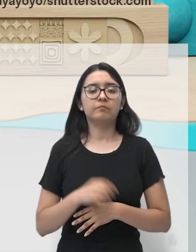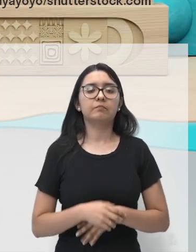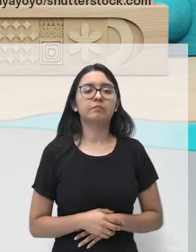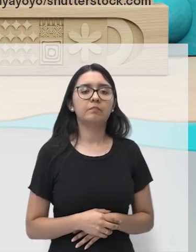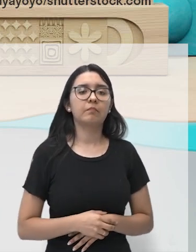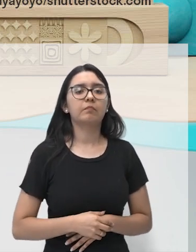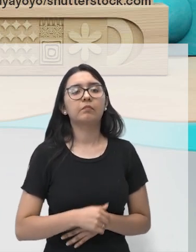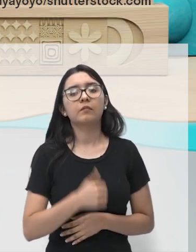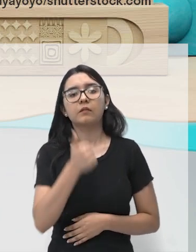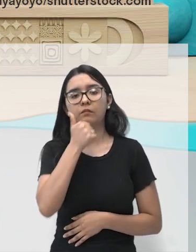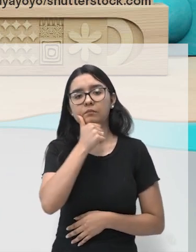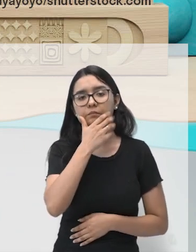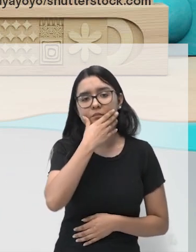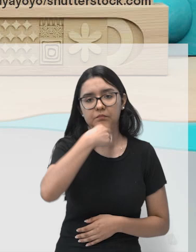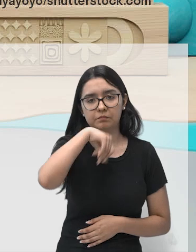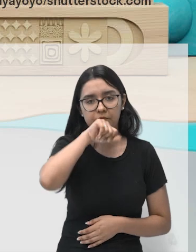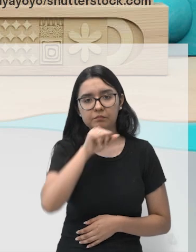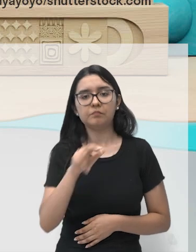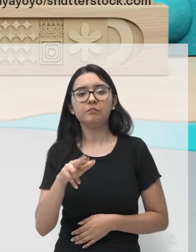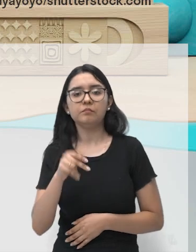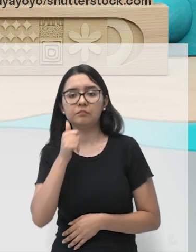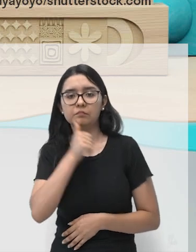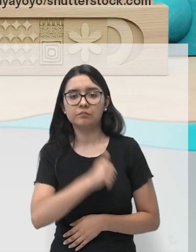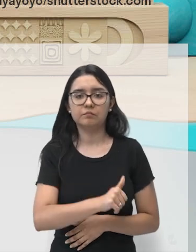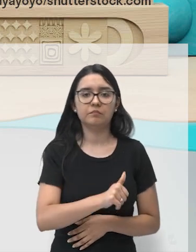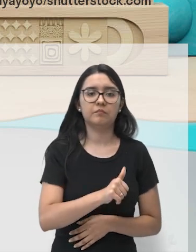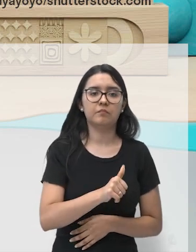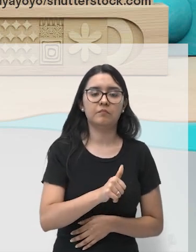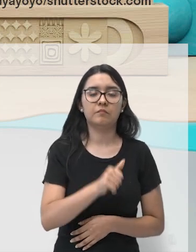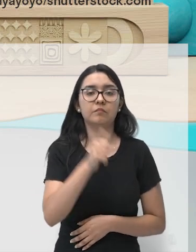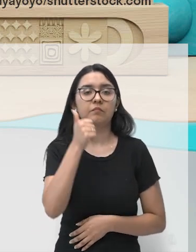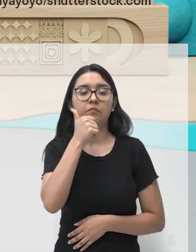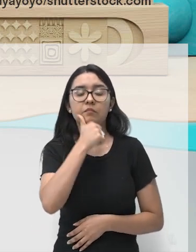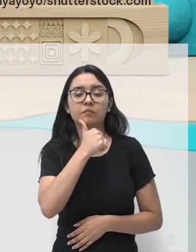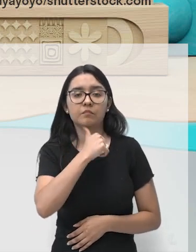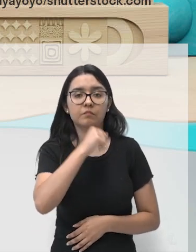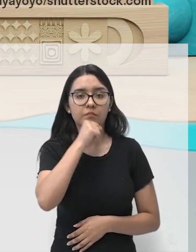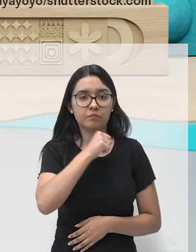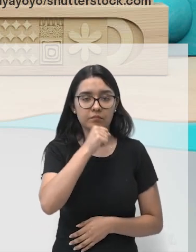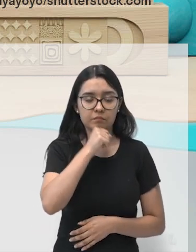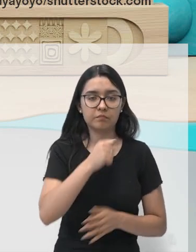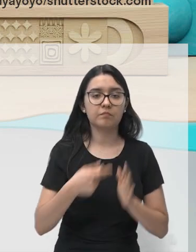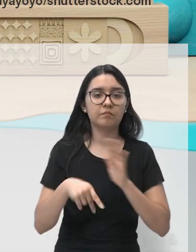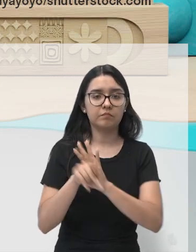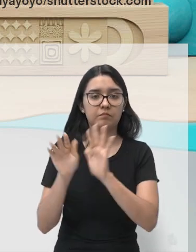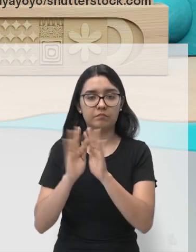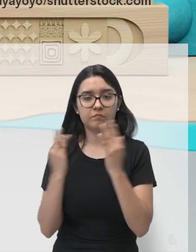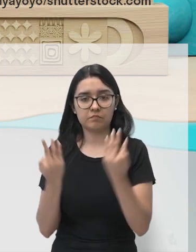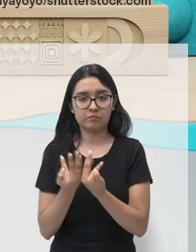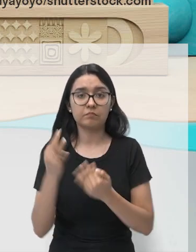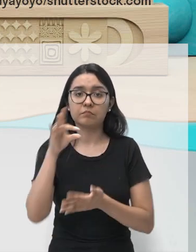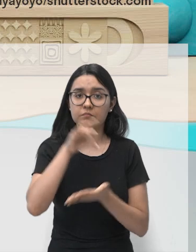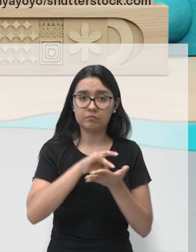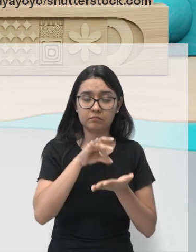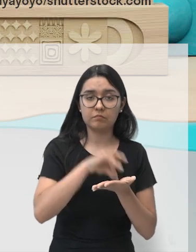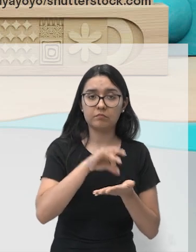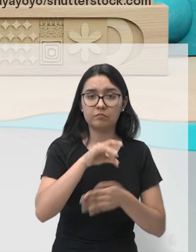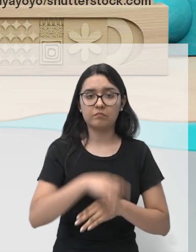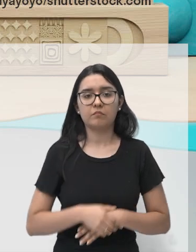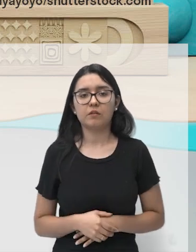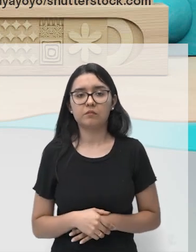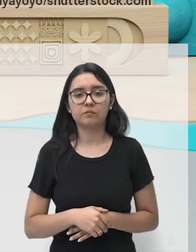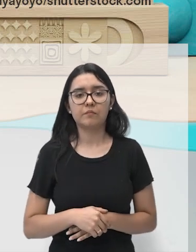os irmãos, não, as irmãs e os avós são parte da família. Essa afirmativa está